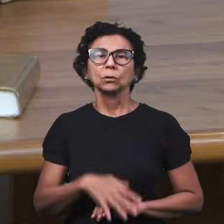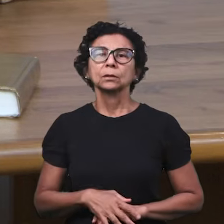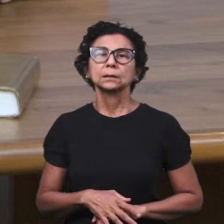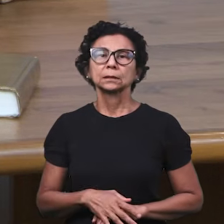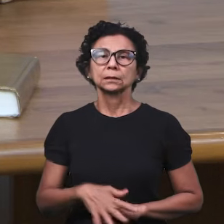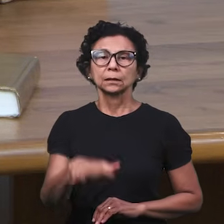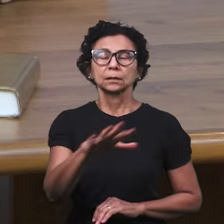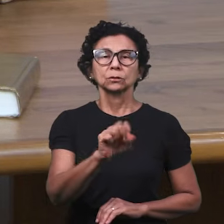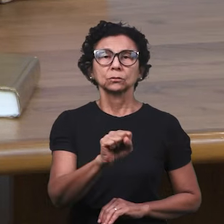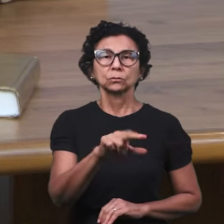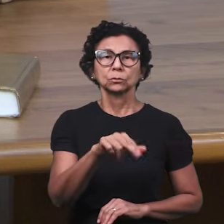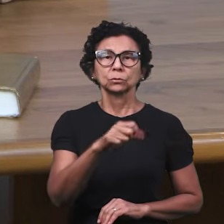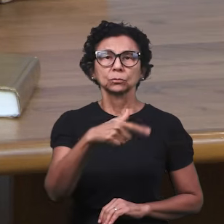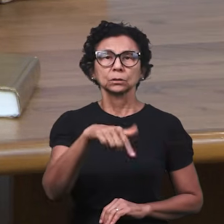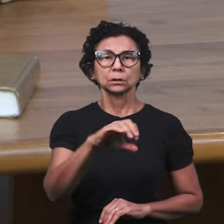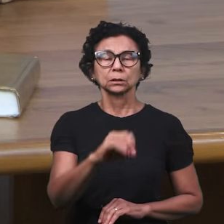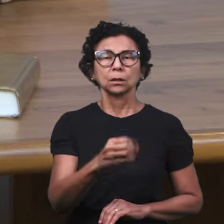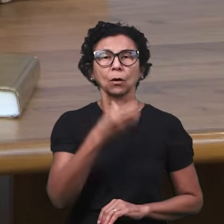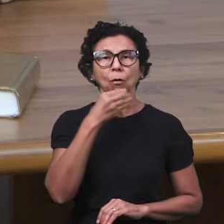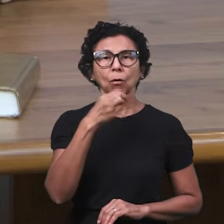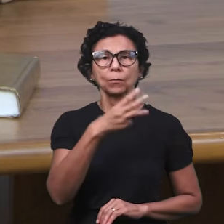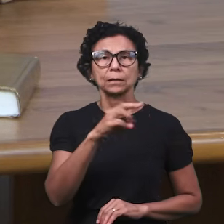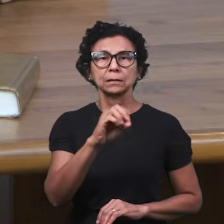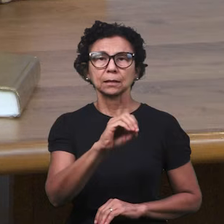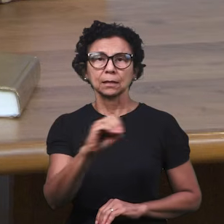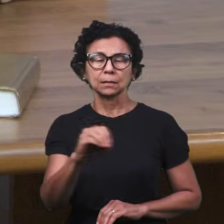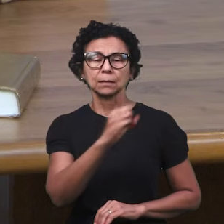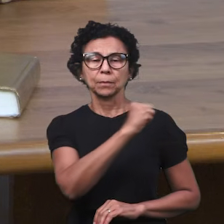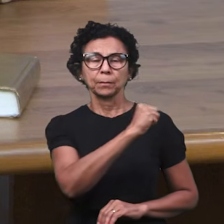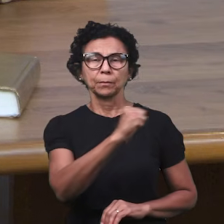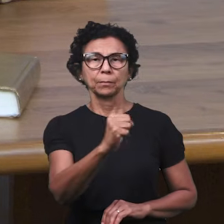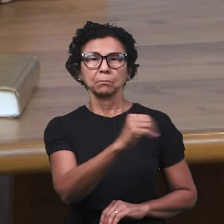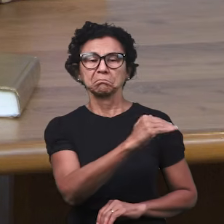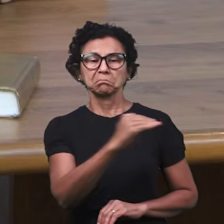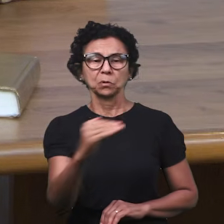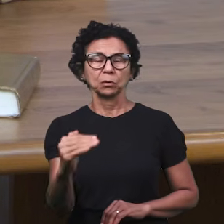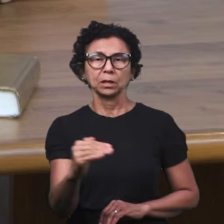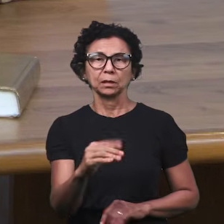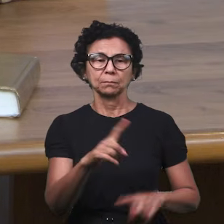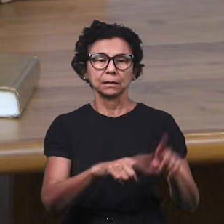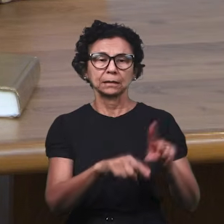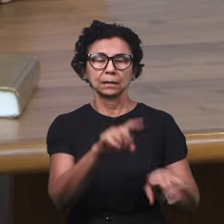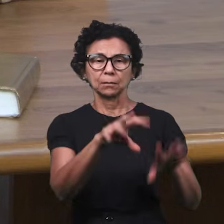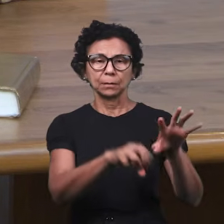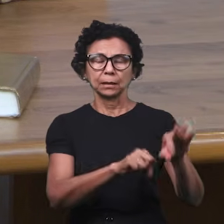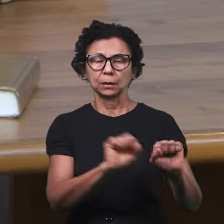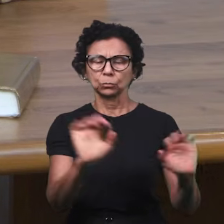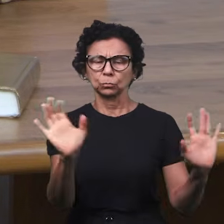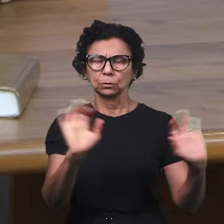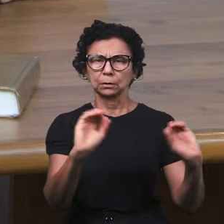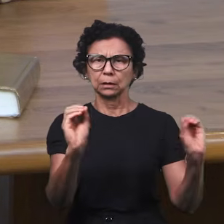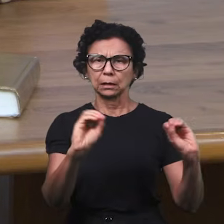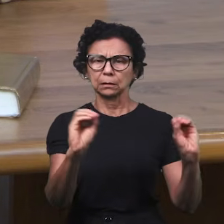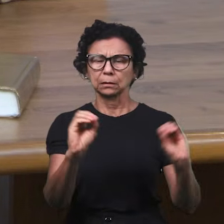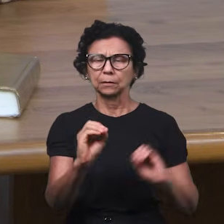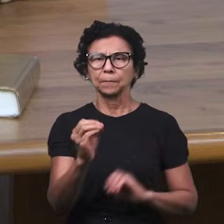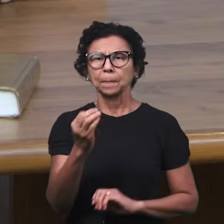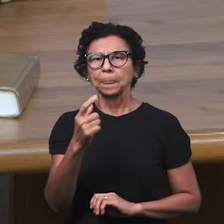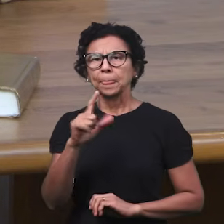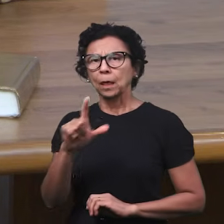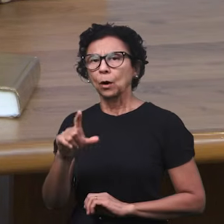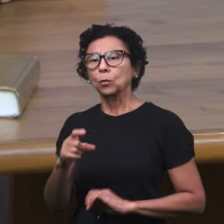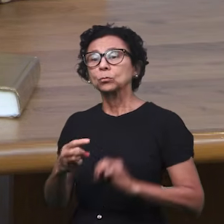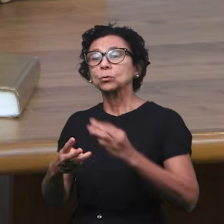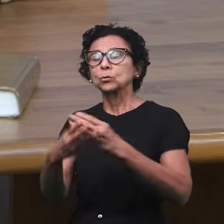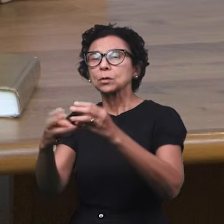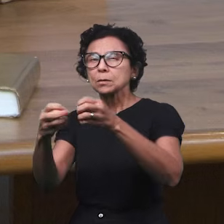homens, porém ao despojo não estenderam a sua mão. Também os demais judeus que se achavam nas